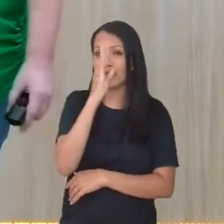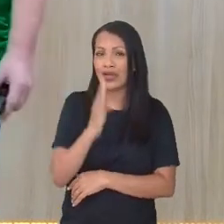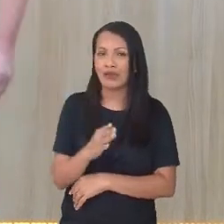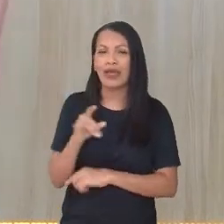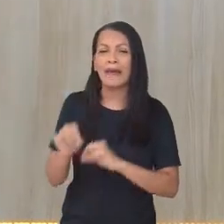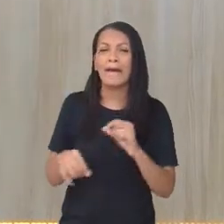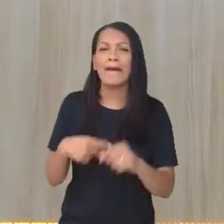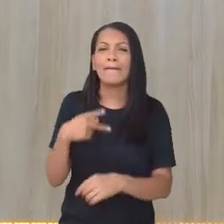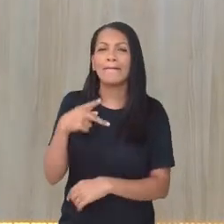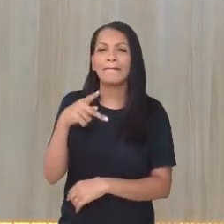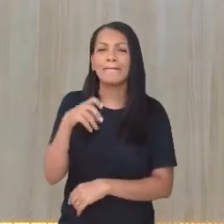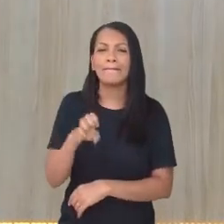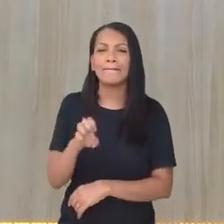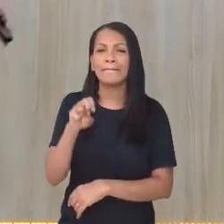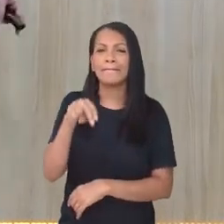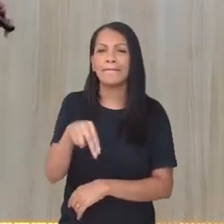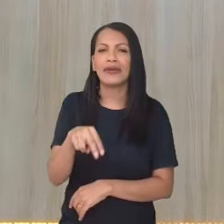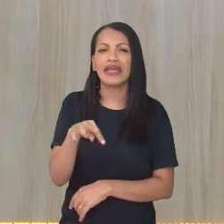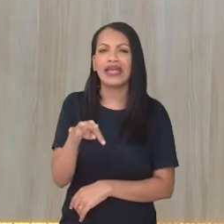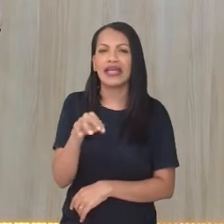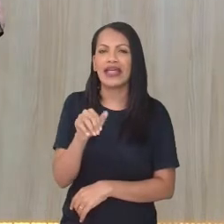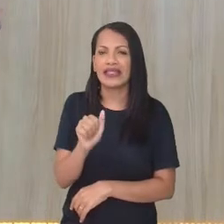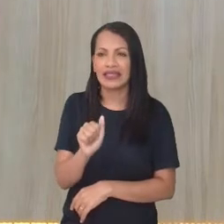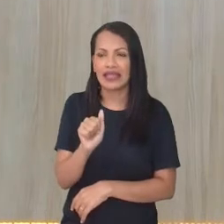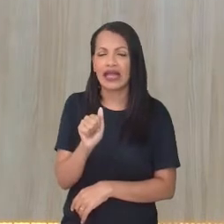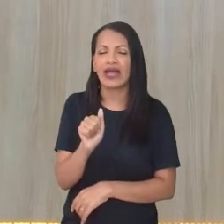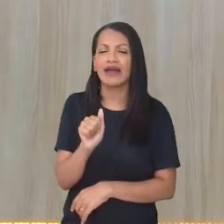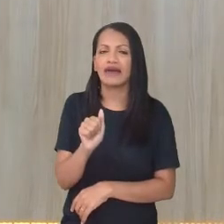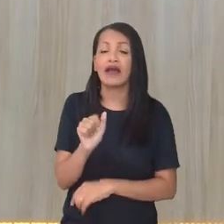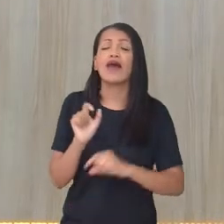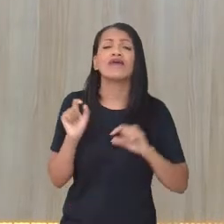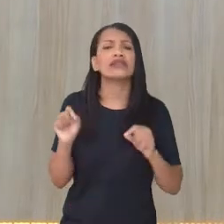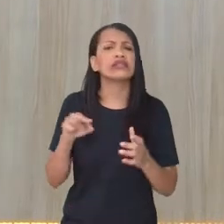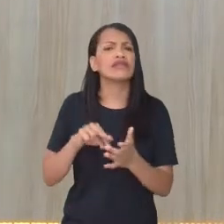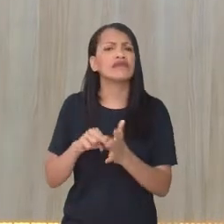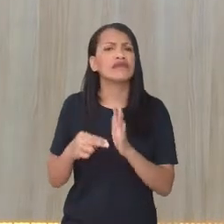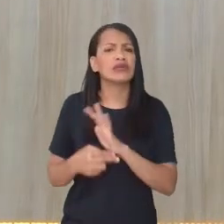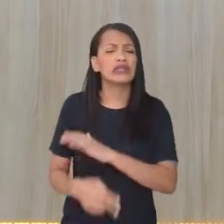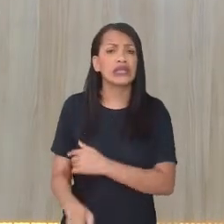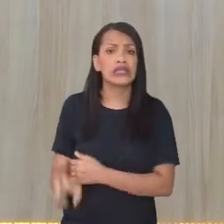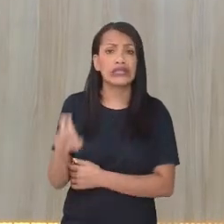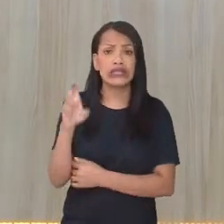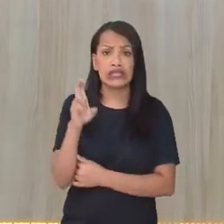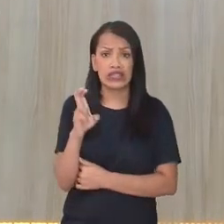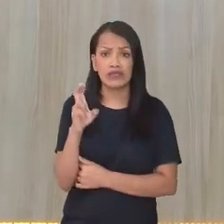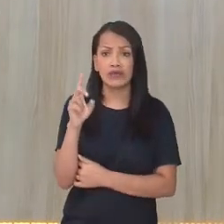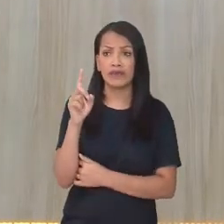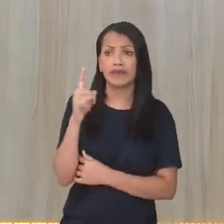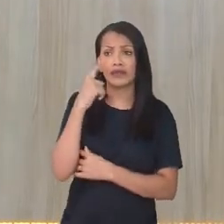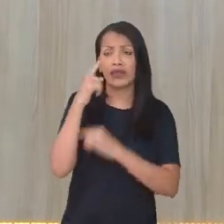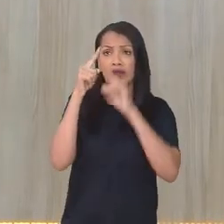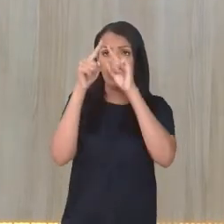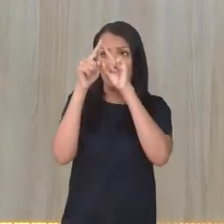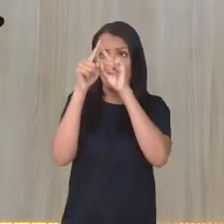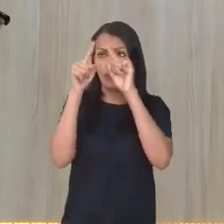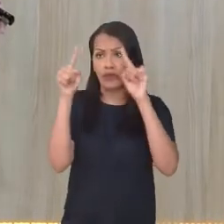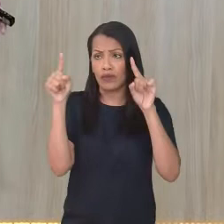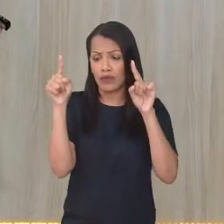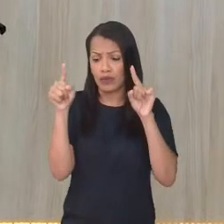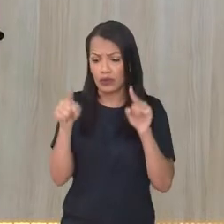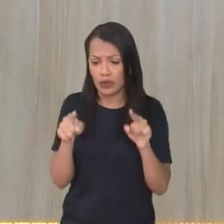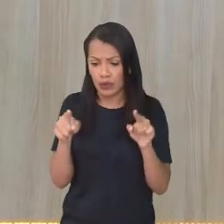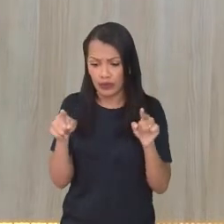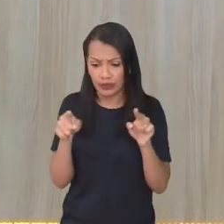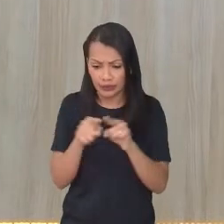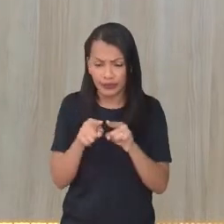pentacampeão. Por isso que eu trouxe, ó, verde e amarelo, as cores da nossa bandeira e nossa seleção brasileira, amarelinho,